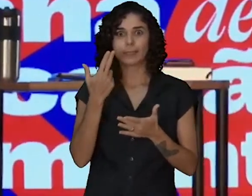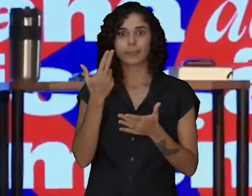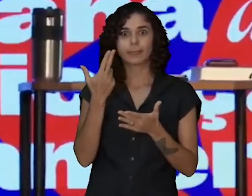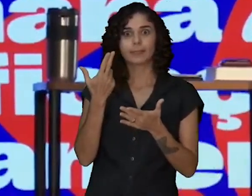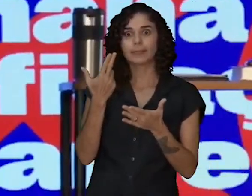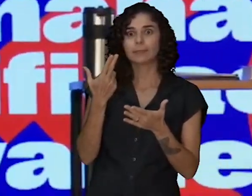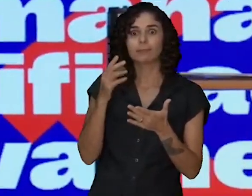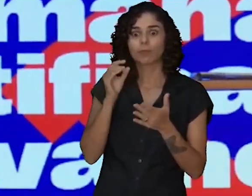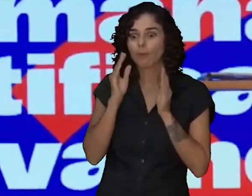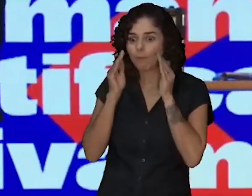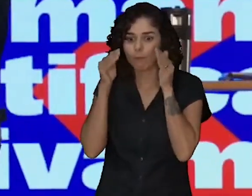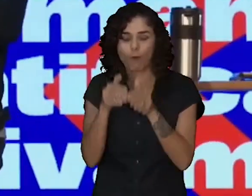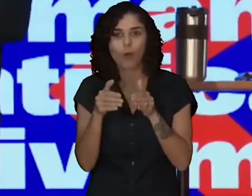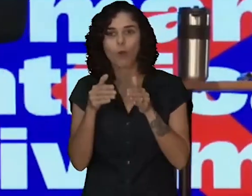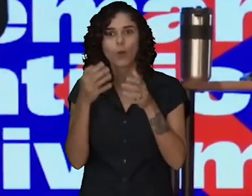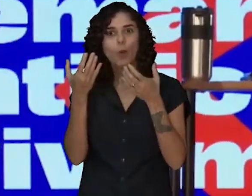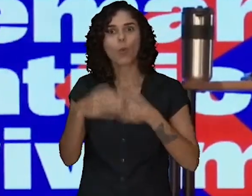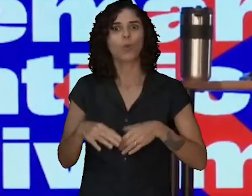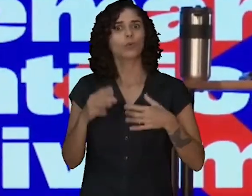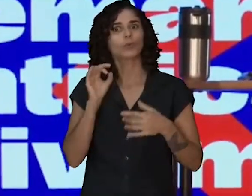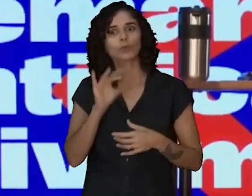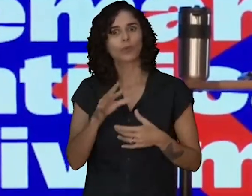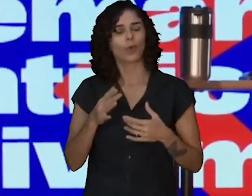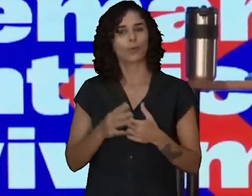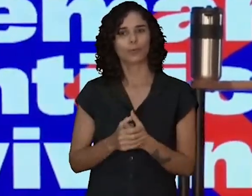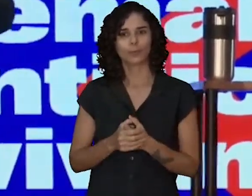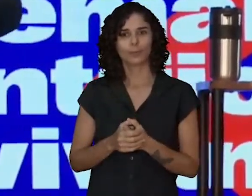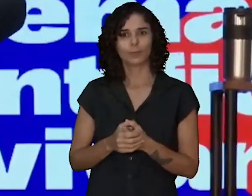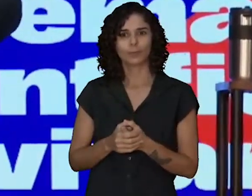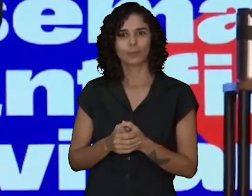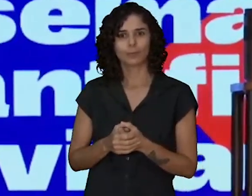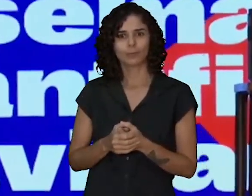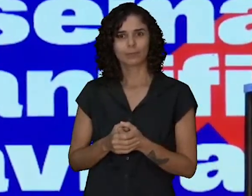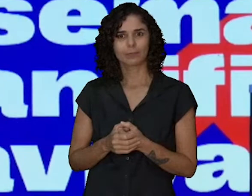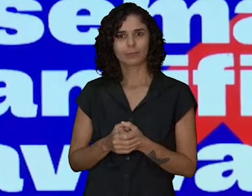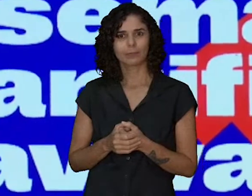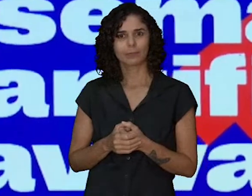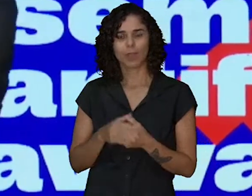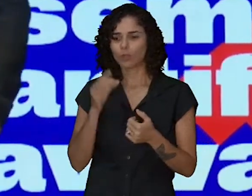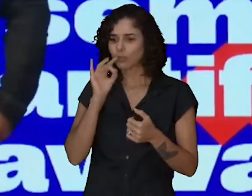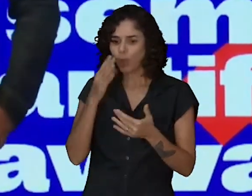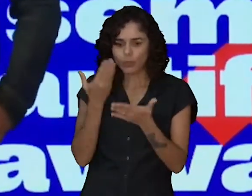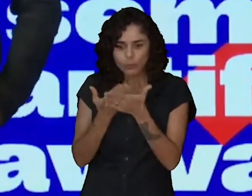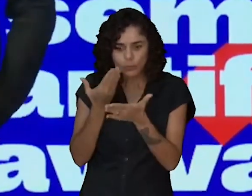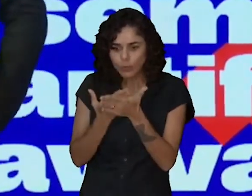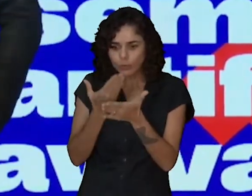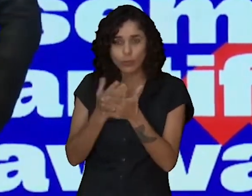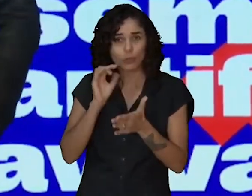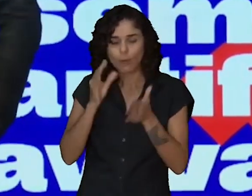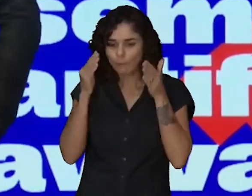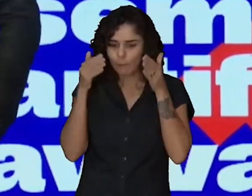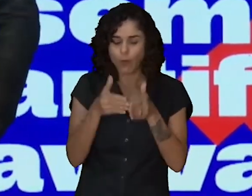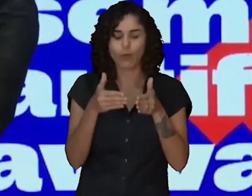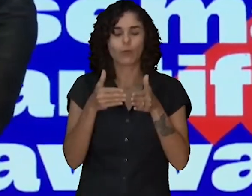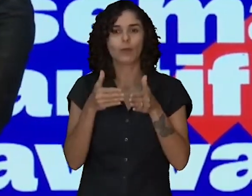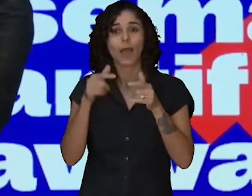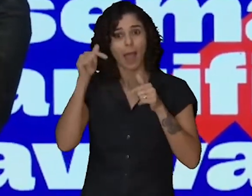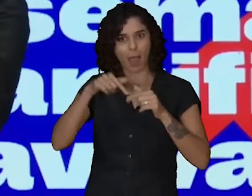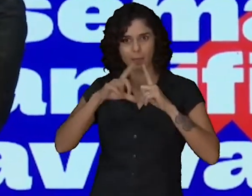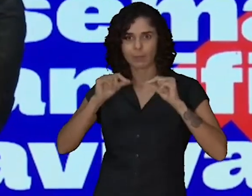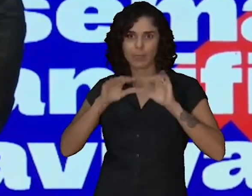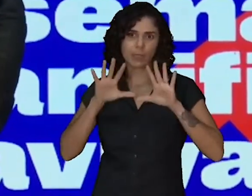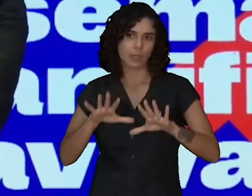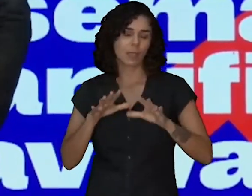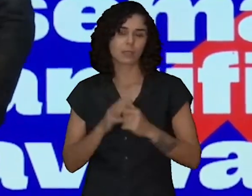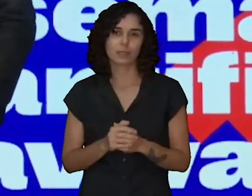Concurseiro profissional sustentado pelos pais. Toma vergonha, vai trabalhar, rapaz. Eu sei. Eu sei que você